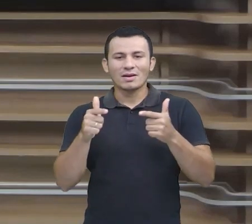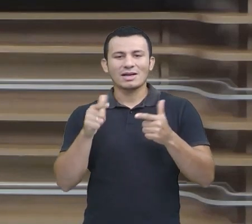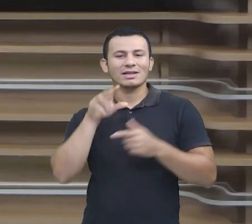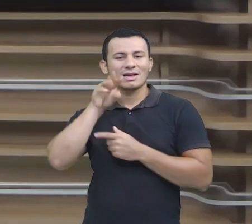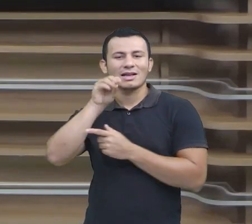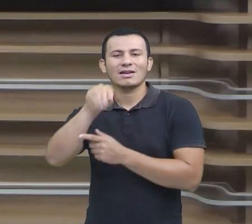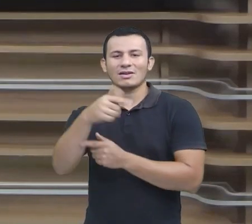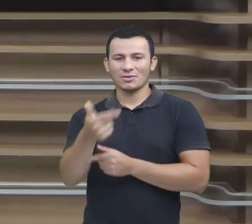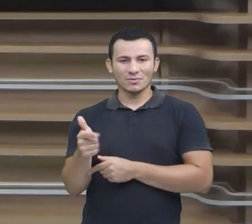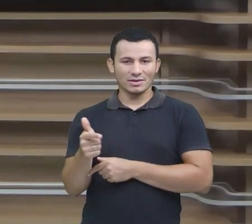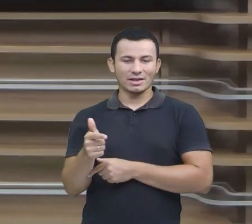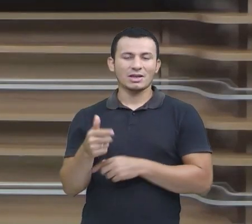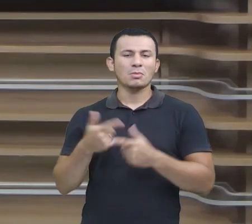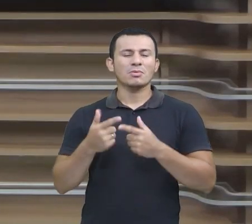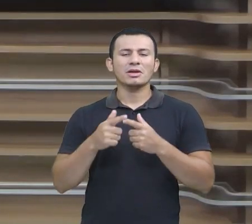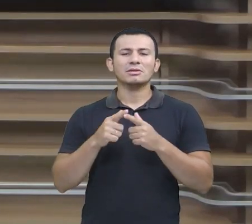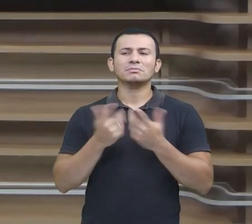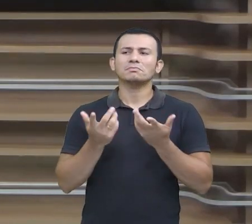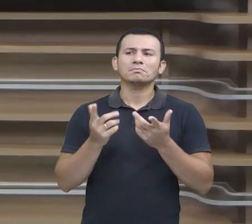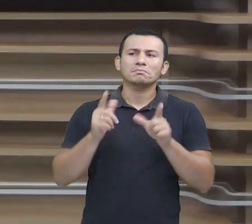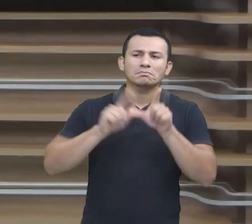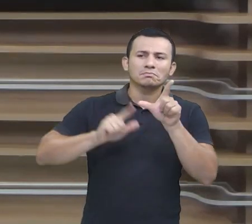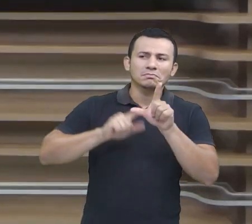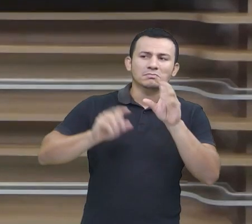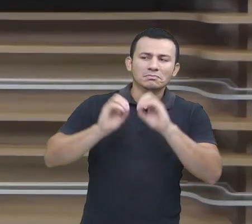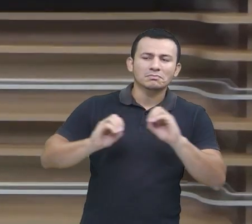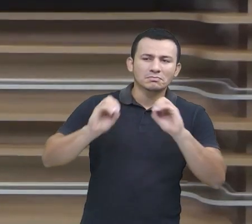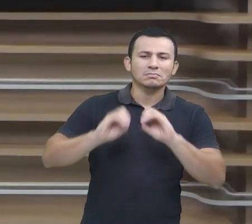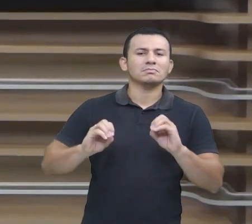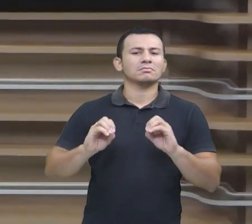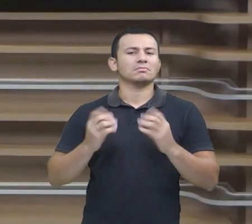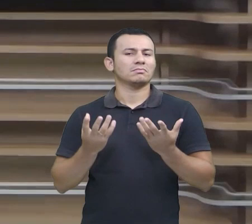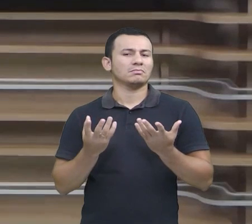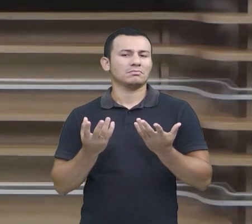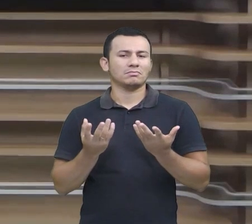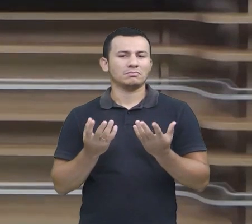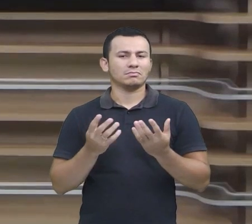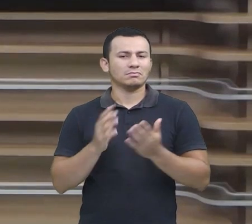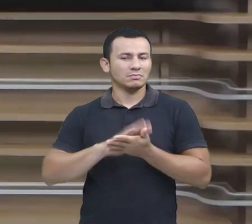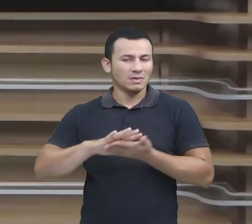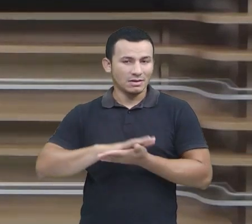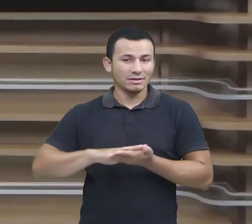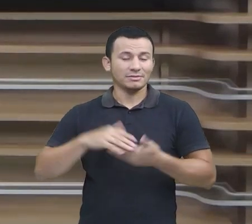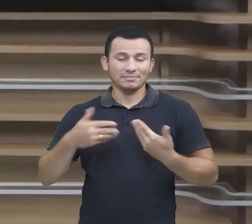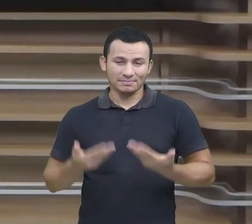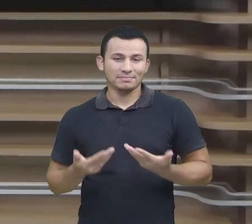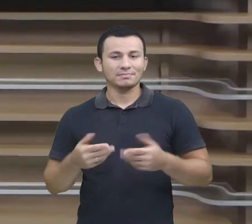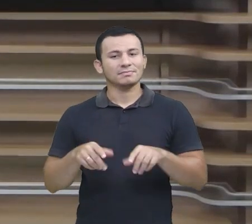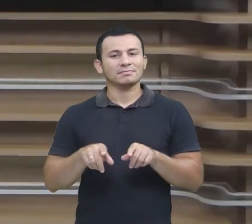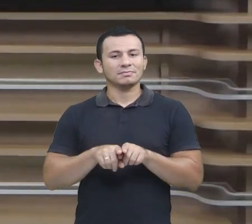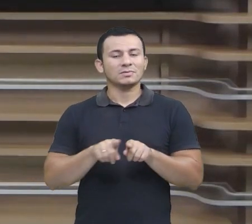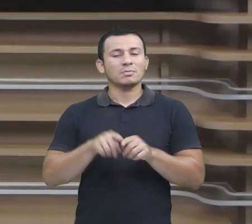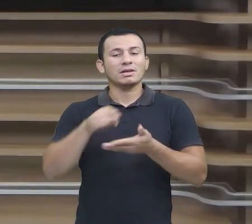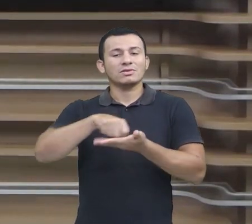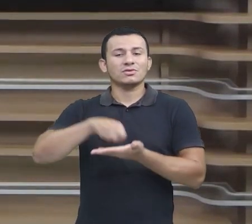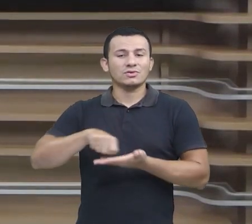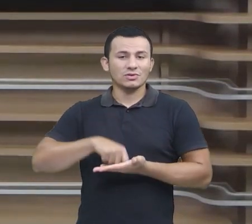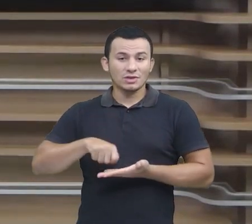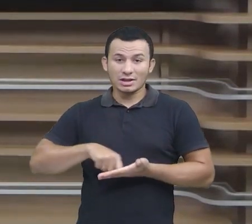não tem nada falando, as crianças não estavam falando. E também não tem nada escrito